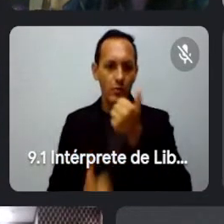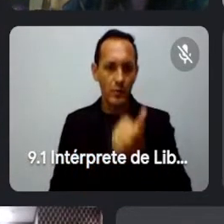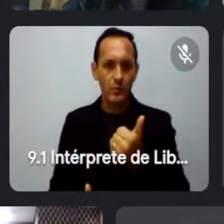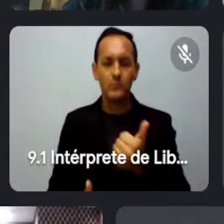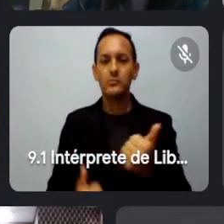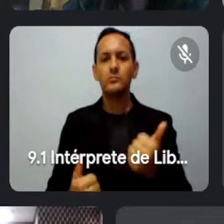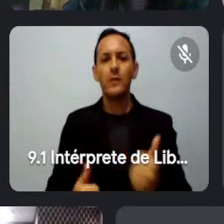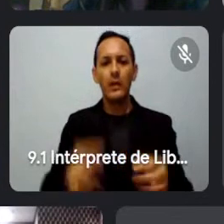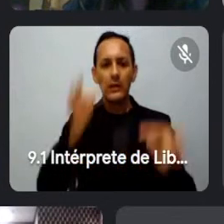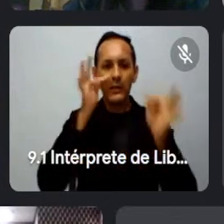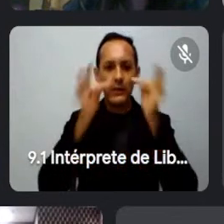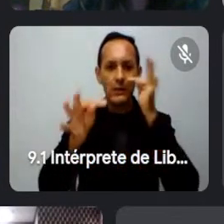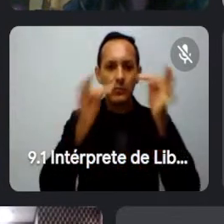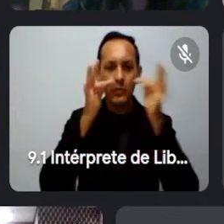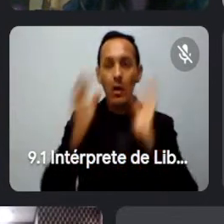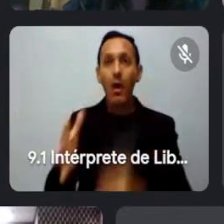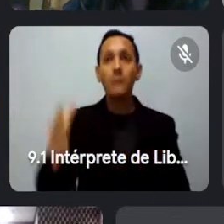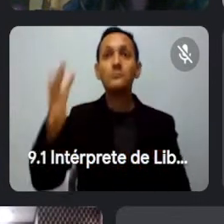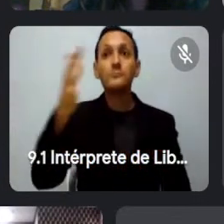não presidencial